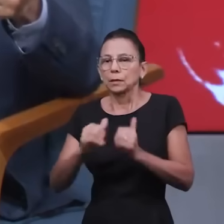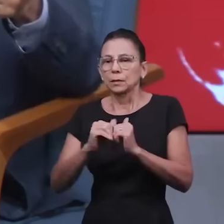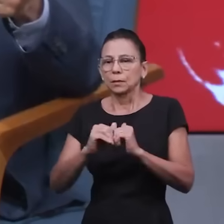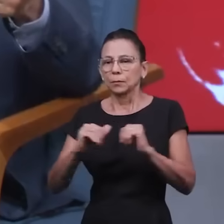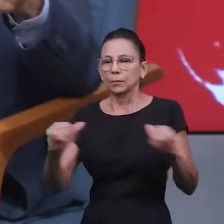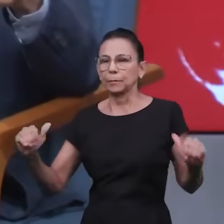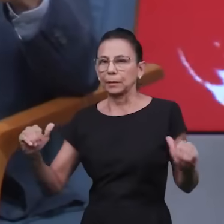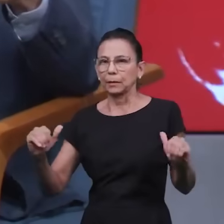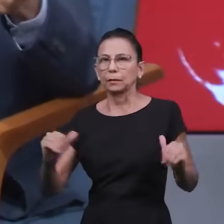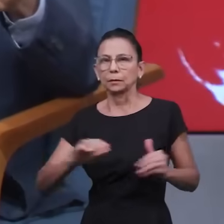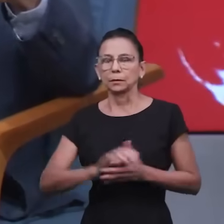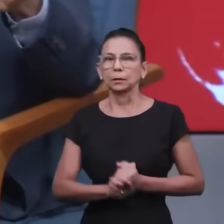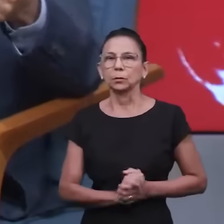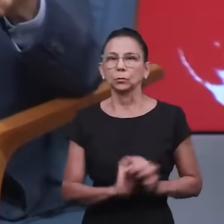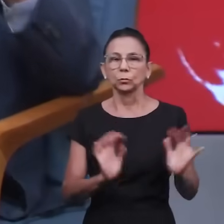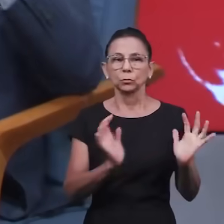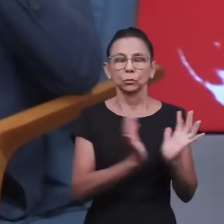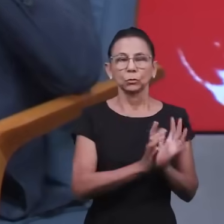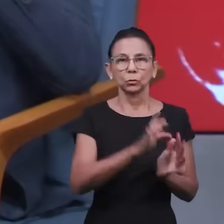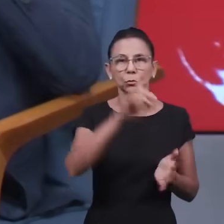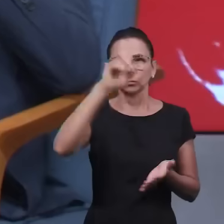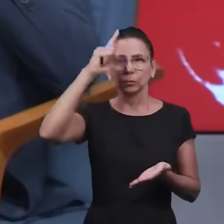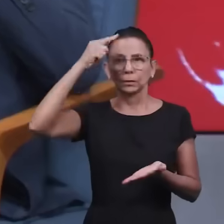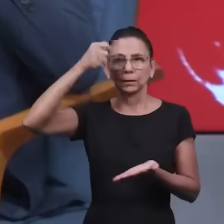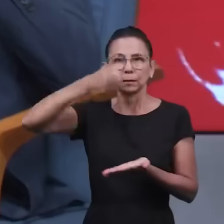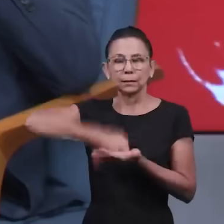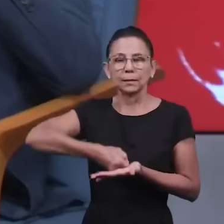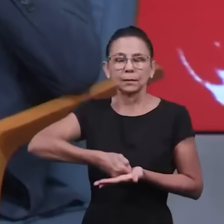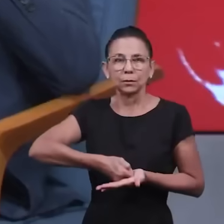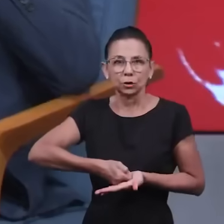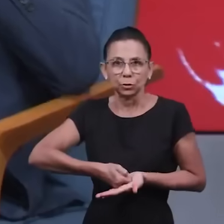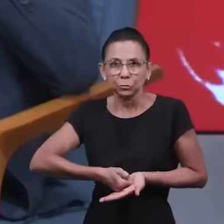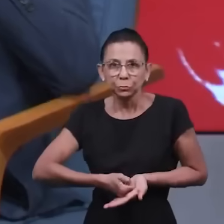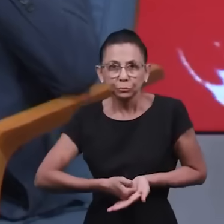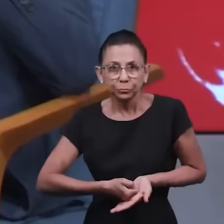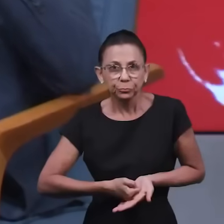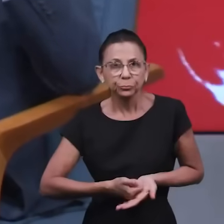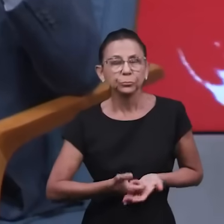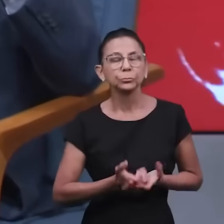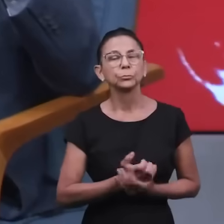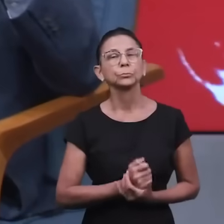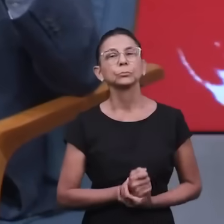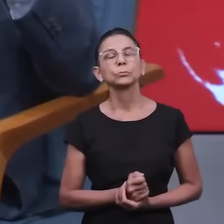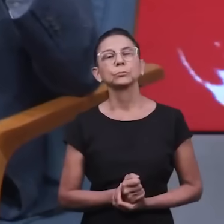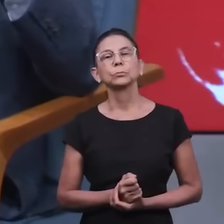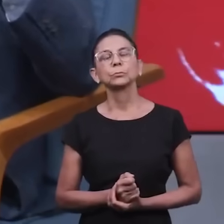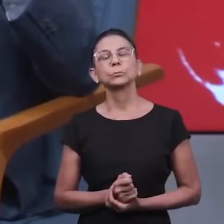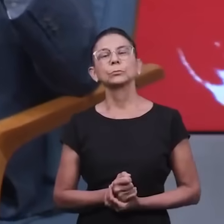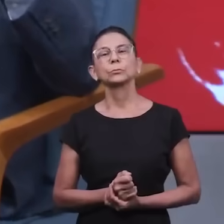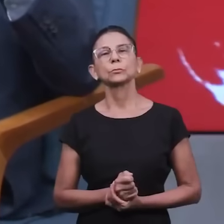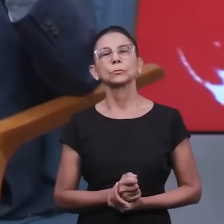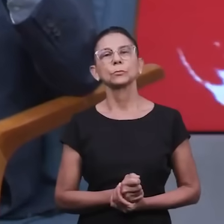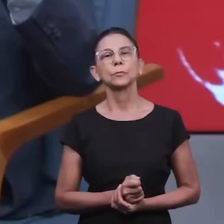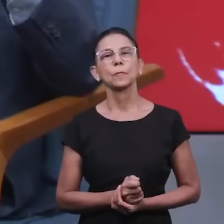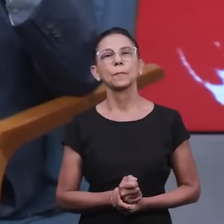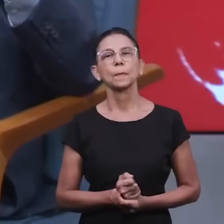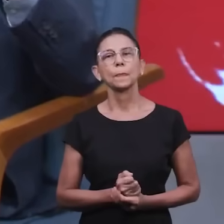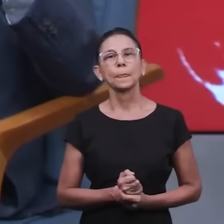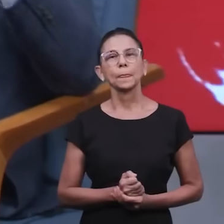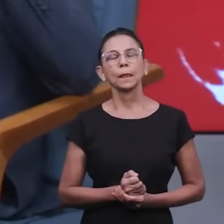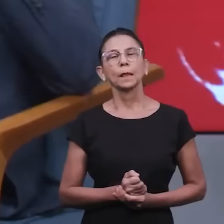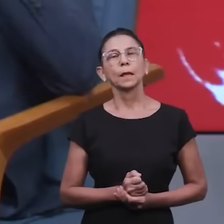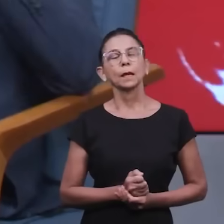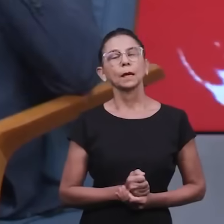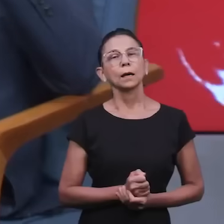já está o primeiro indício do funcionamento da igreja. E no capítulo